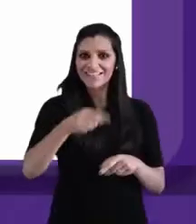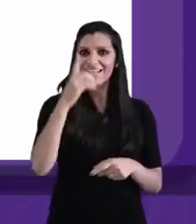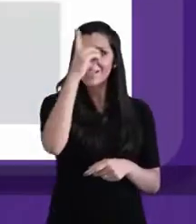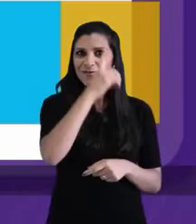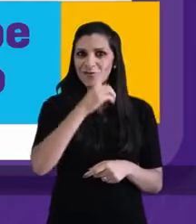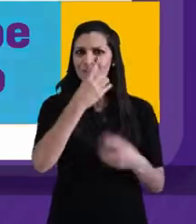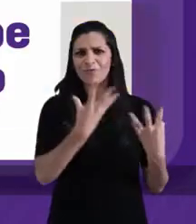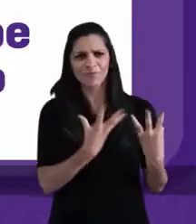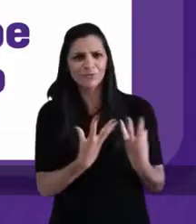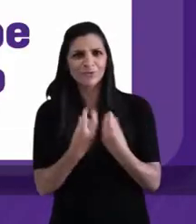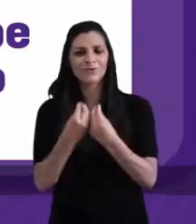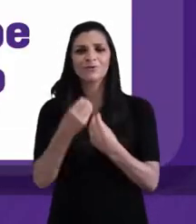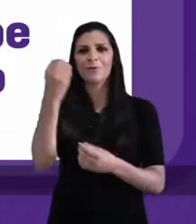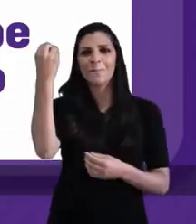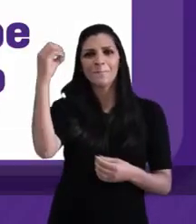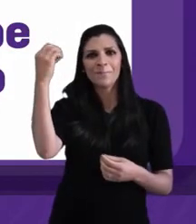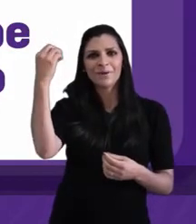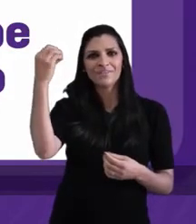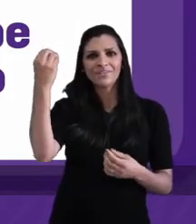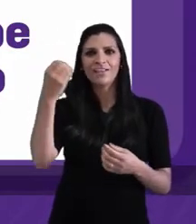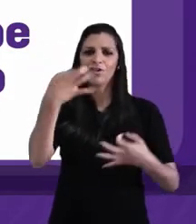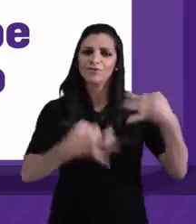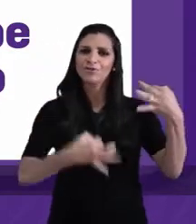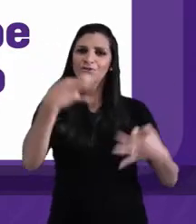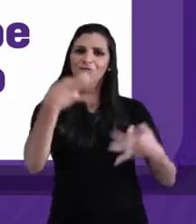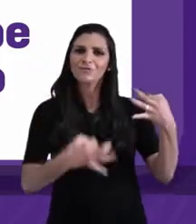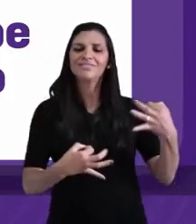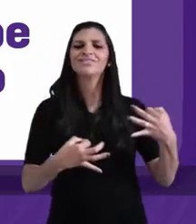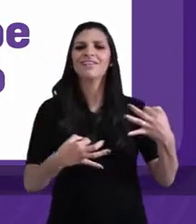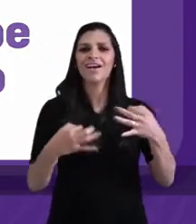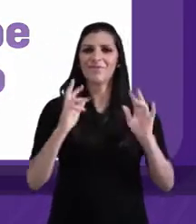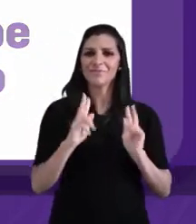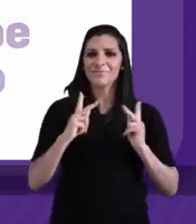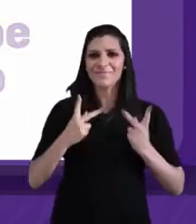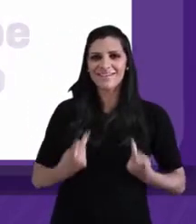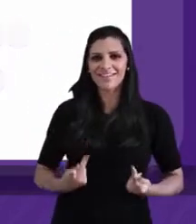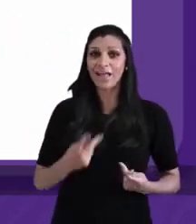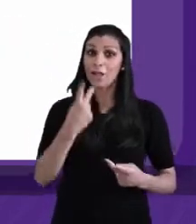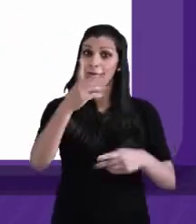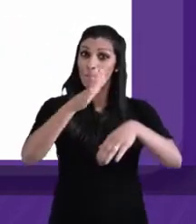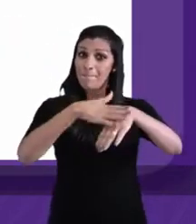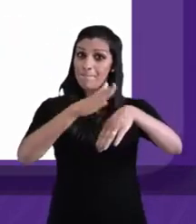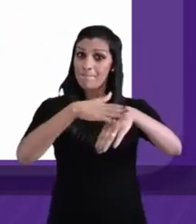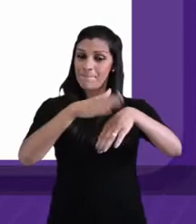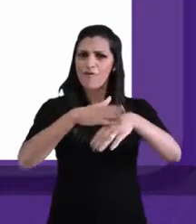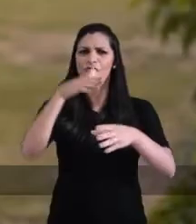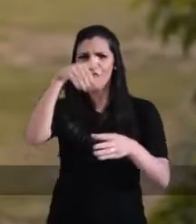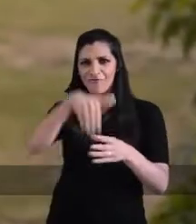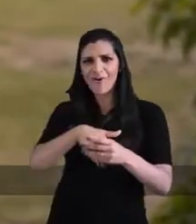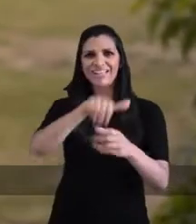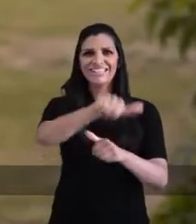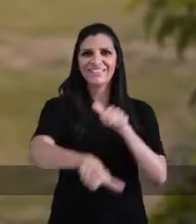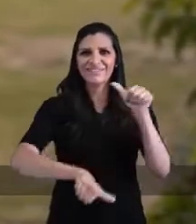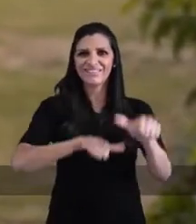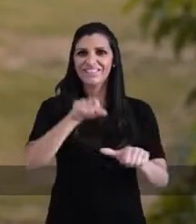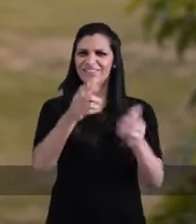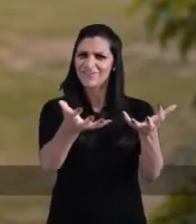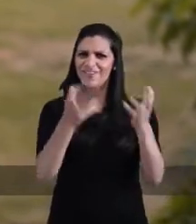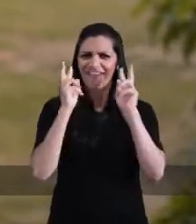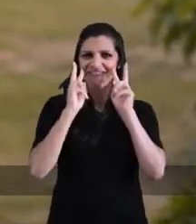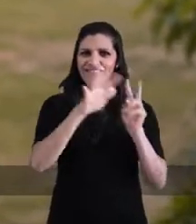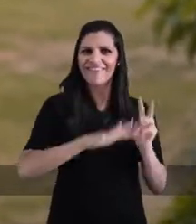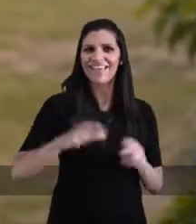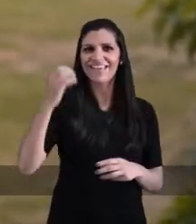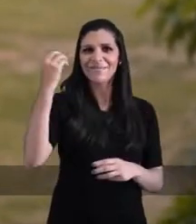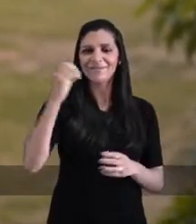Você ficar em casa esperando que vão votar por você, não vão. Então você tem que ir lá, você tem que votar. Tu quer mudar Porto Alegre e não foi